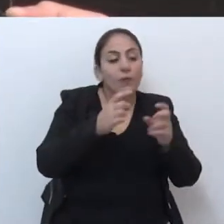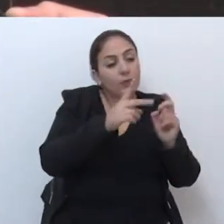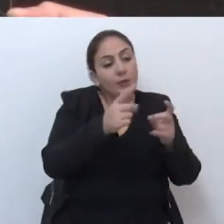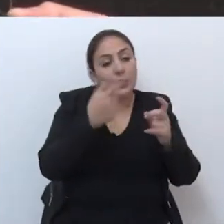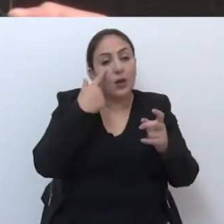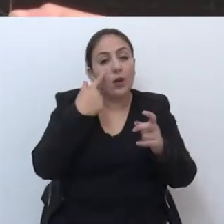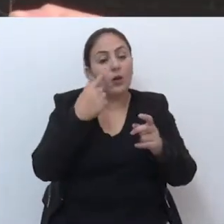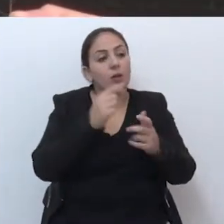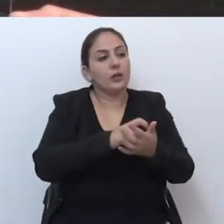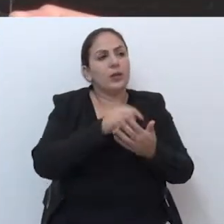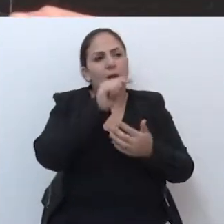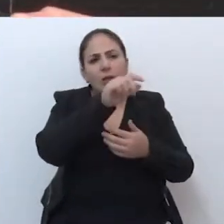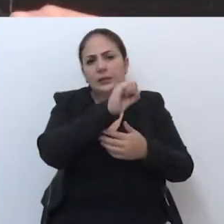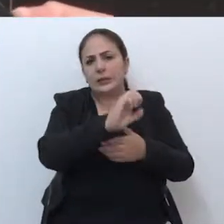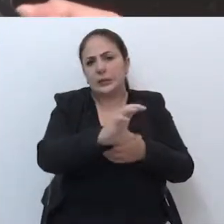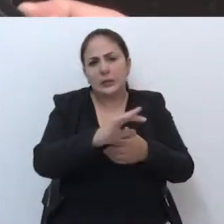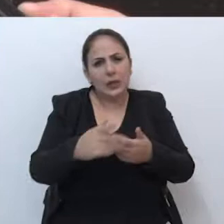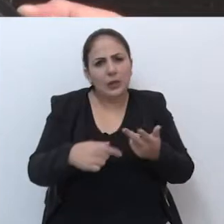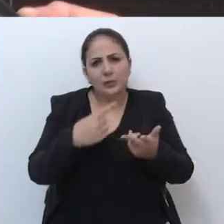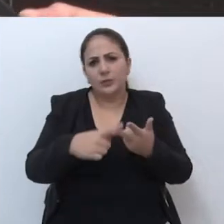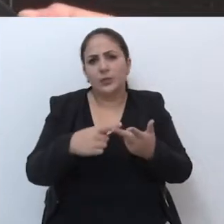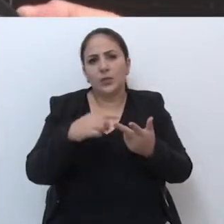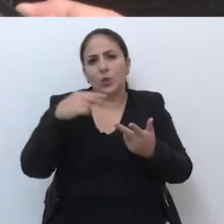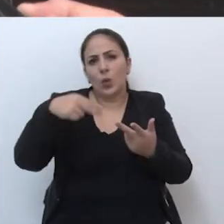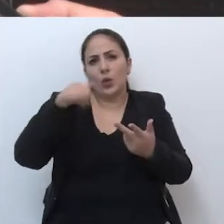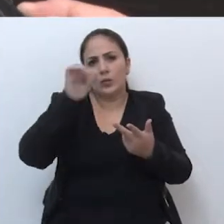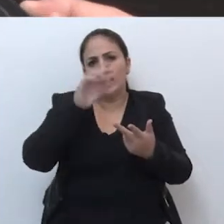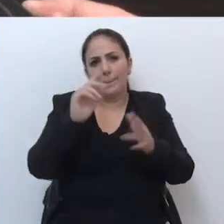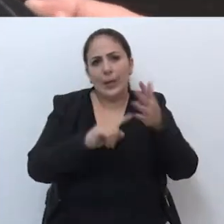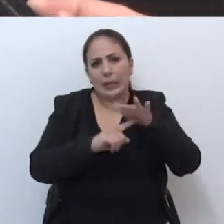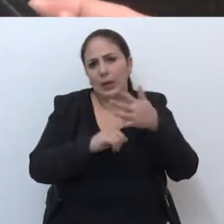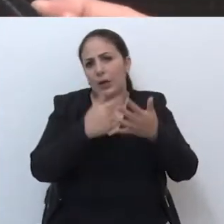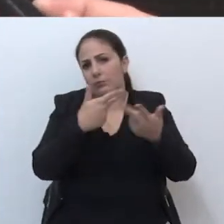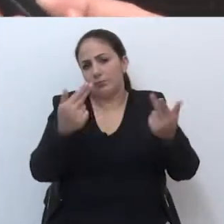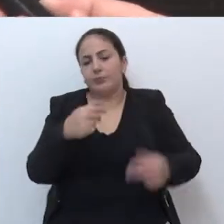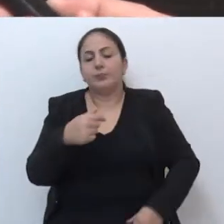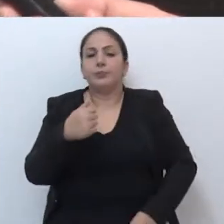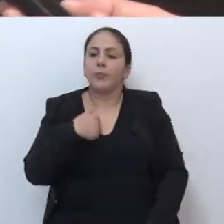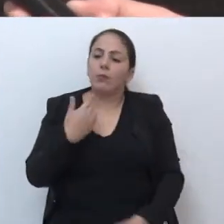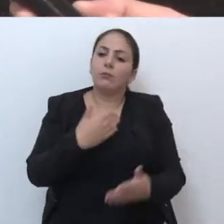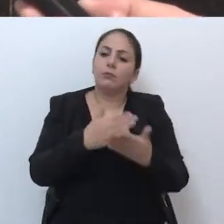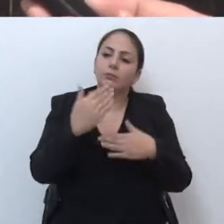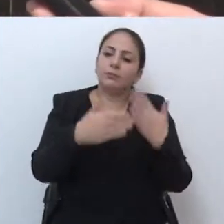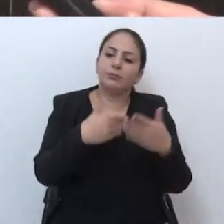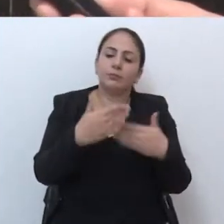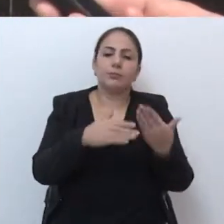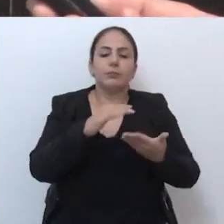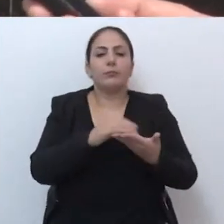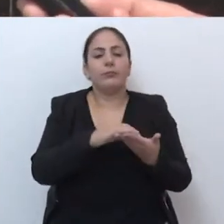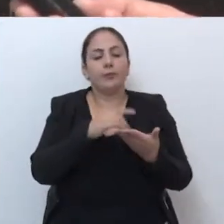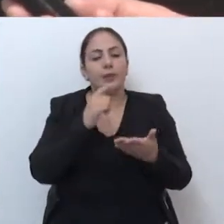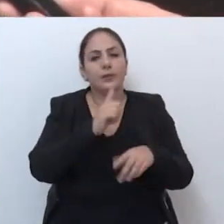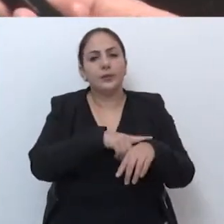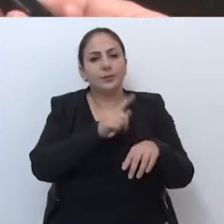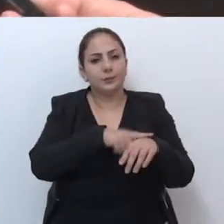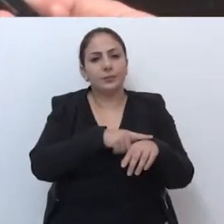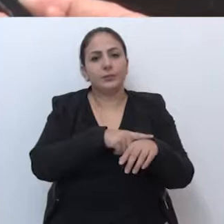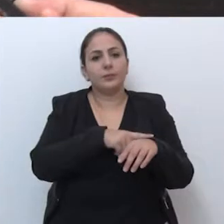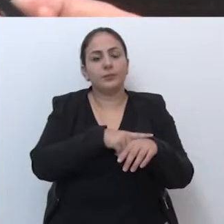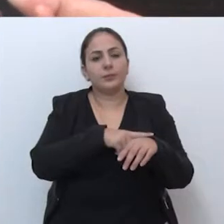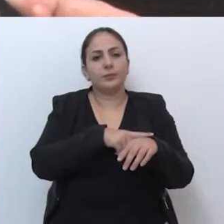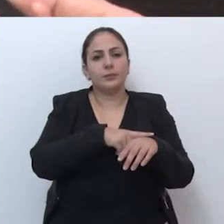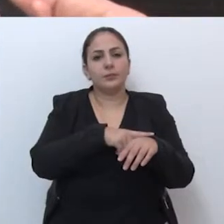vender terras no centro-oeste, né, norte do Paraná, o centro-oeste. E assim começamos, né? E aí